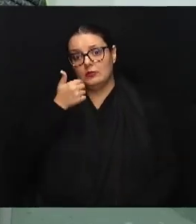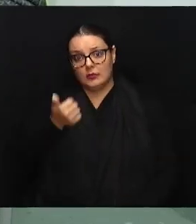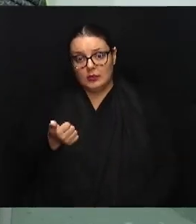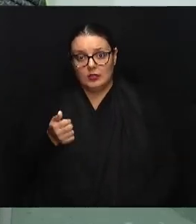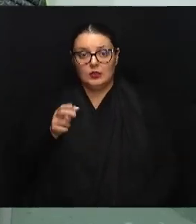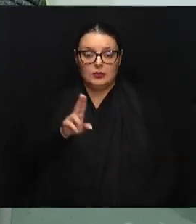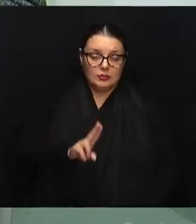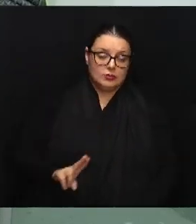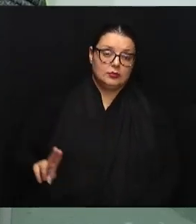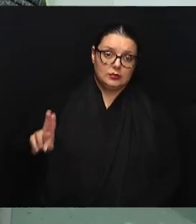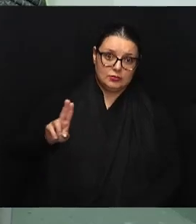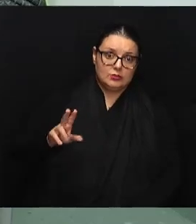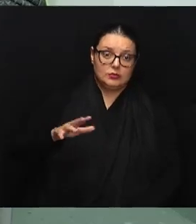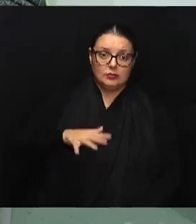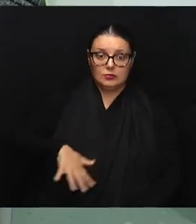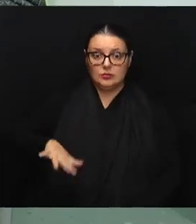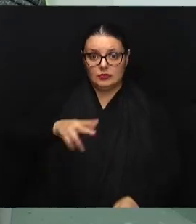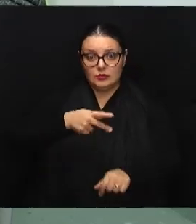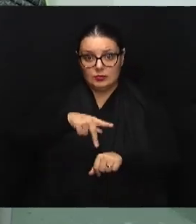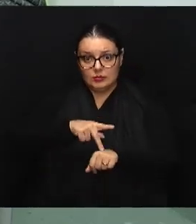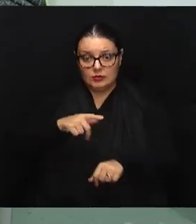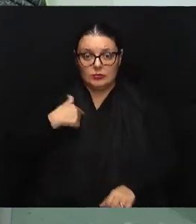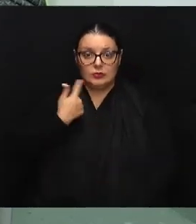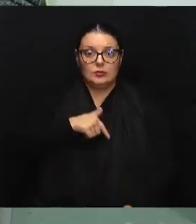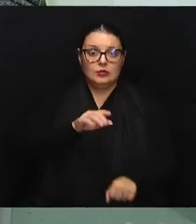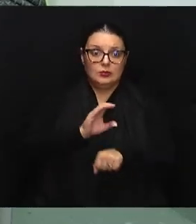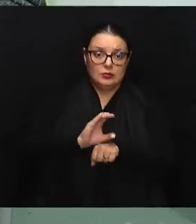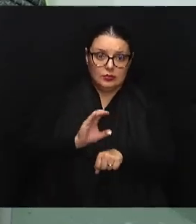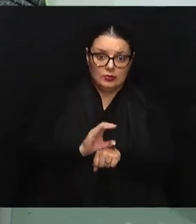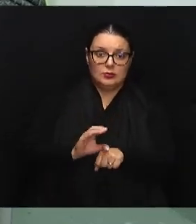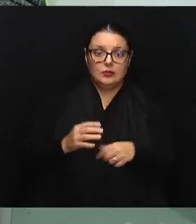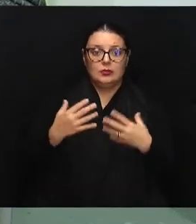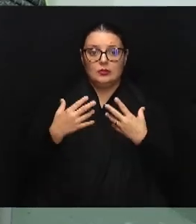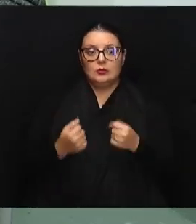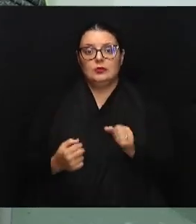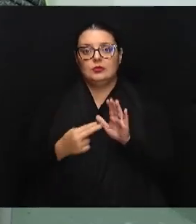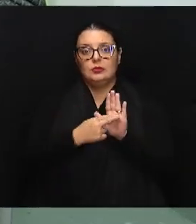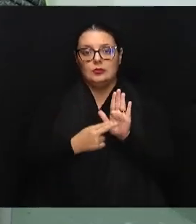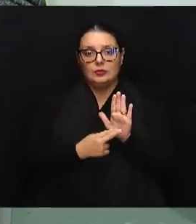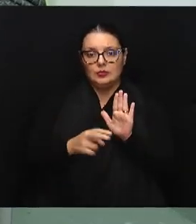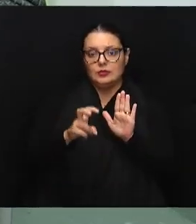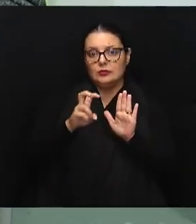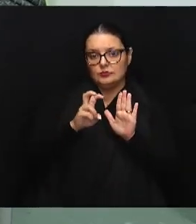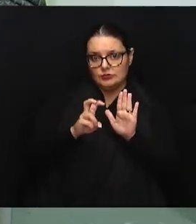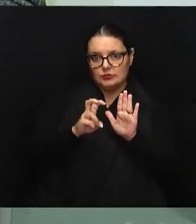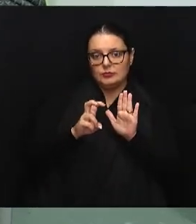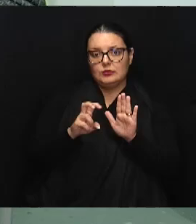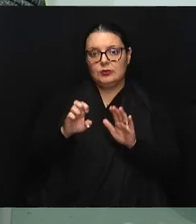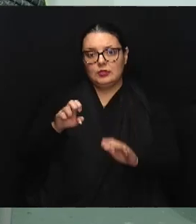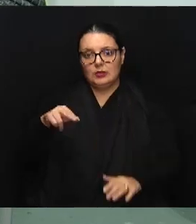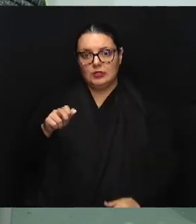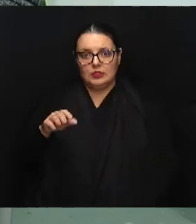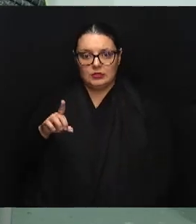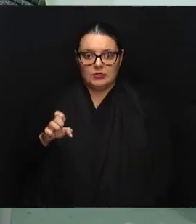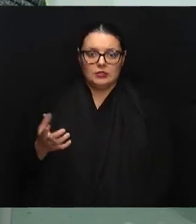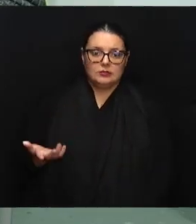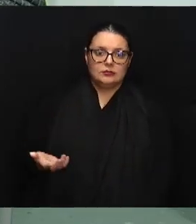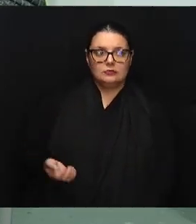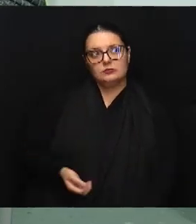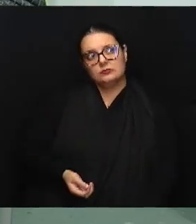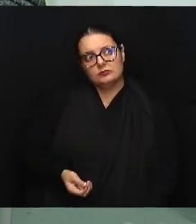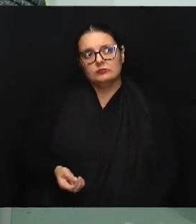melhores universidades aqui do país, e o nosso curso recebeu nota 5 no ENAD, considerado,